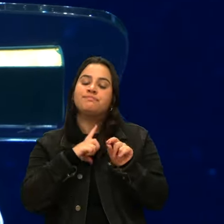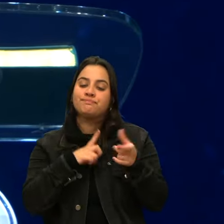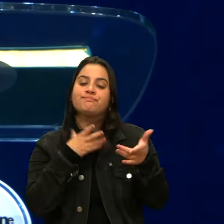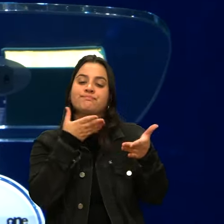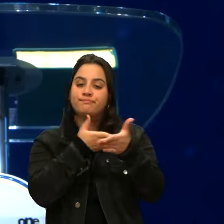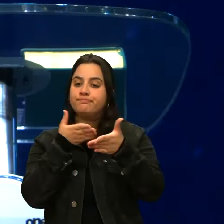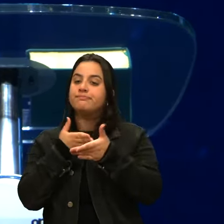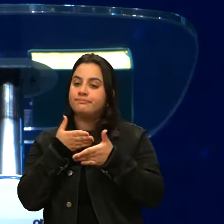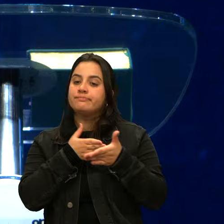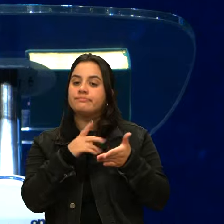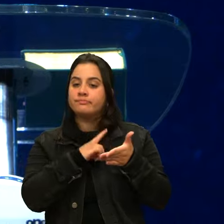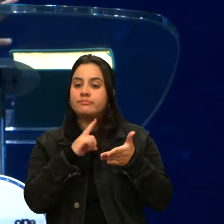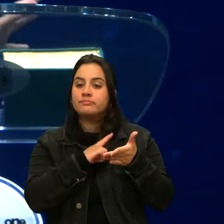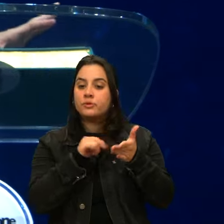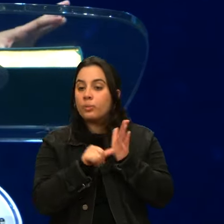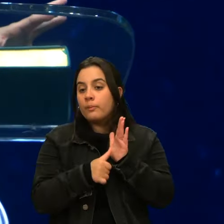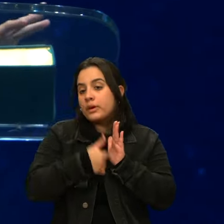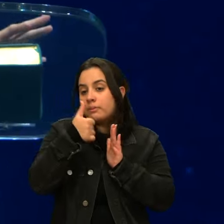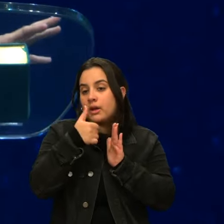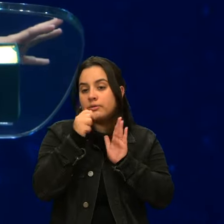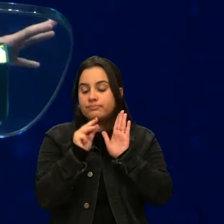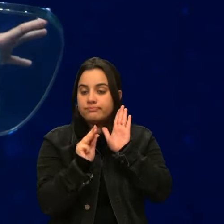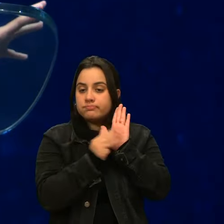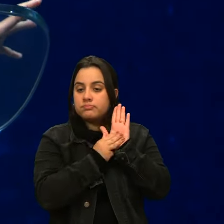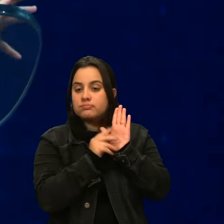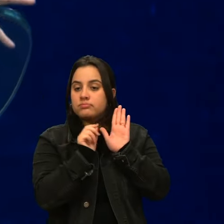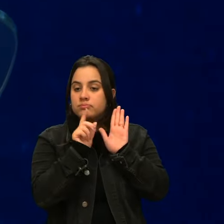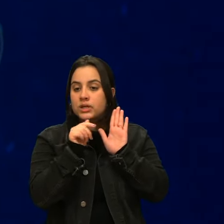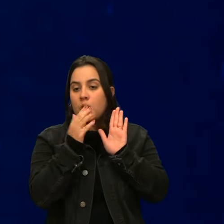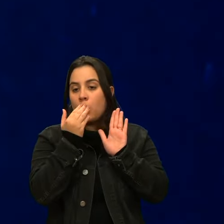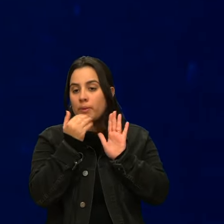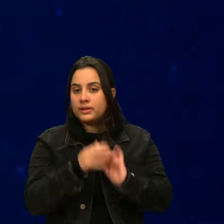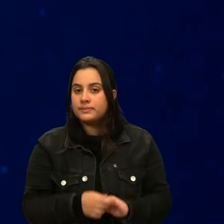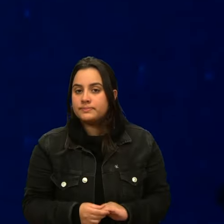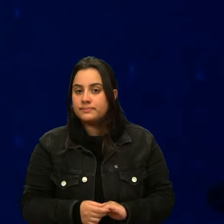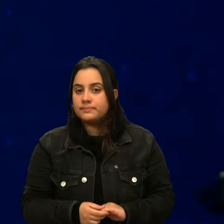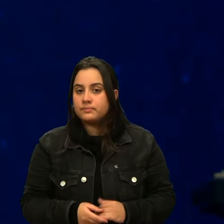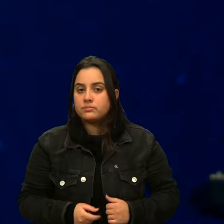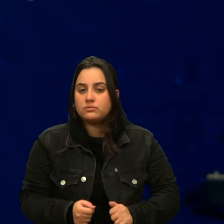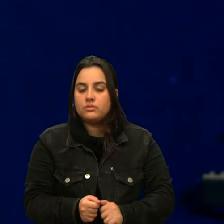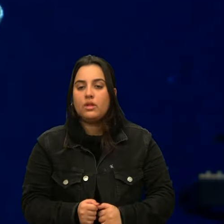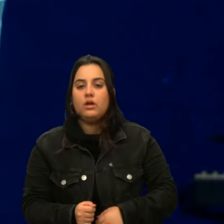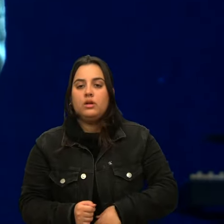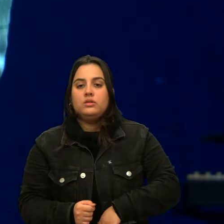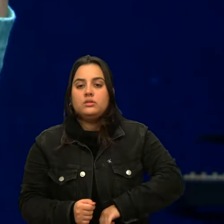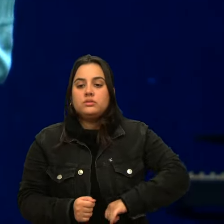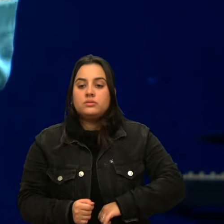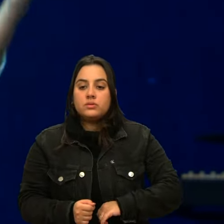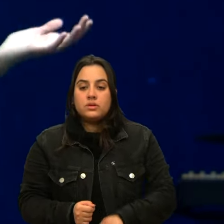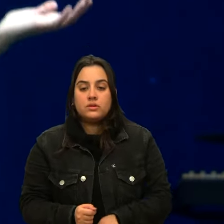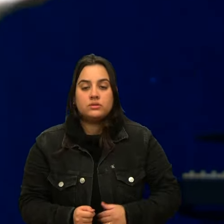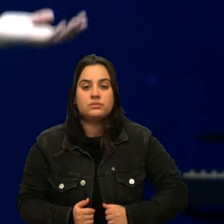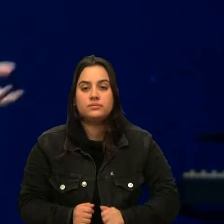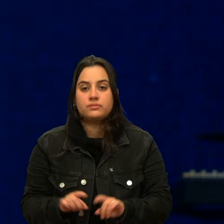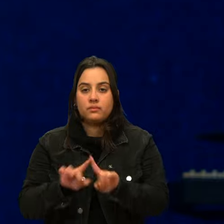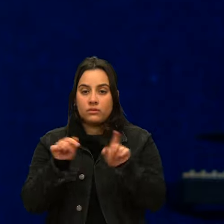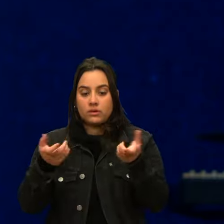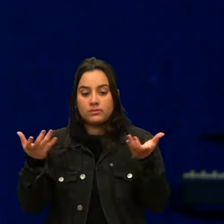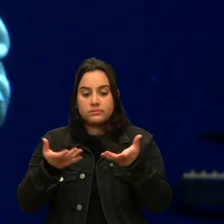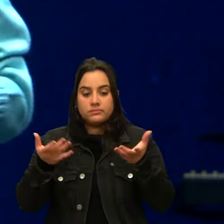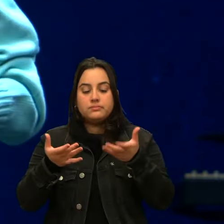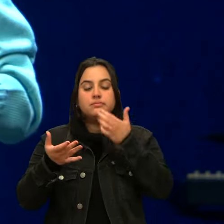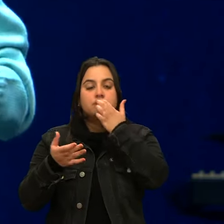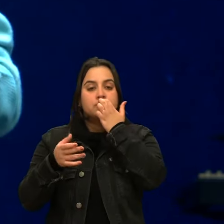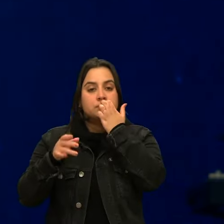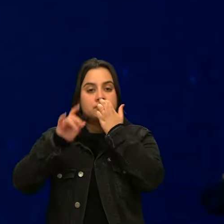a comida. Mas hoje, a gente vai falar, como eu já disse, sobre um compromisso com a